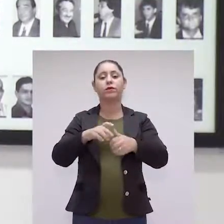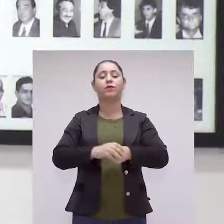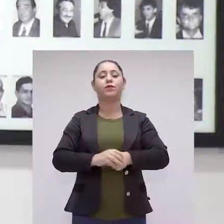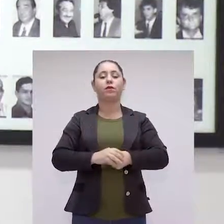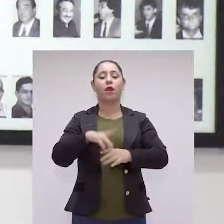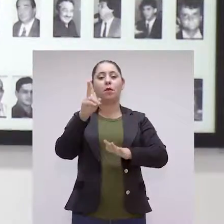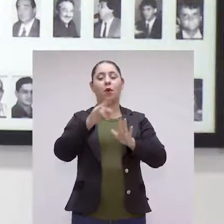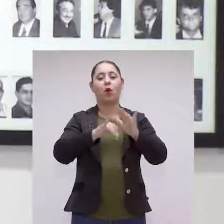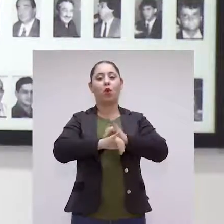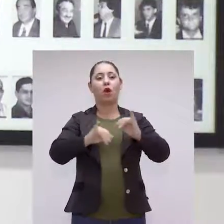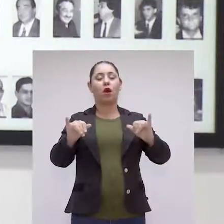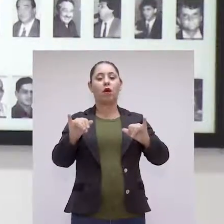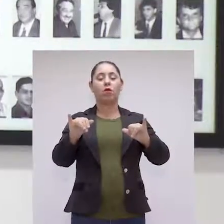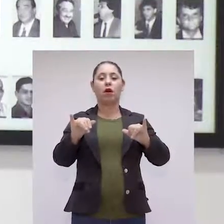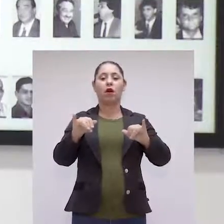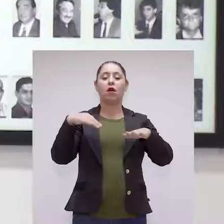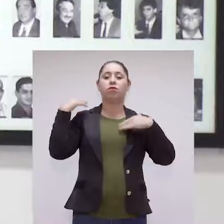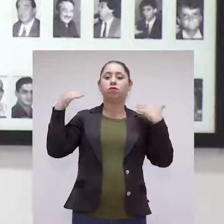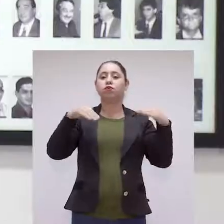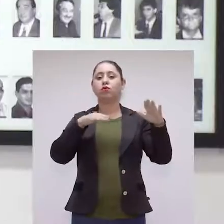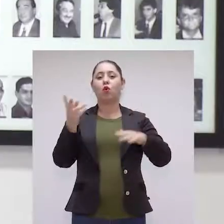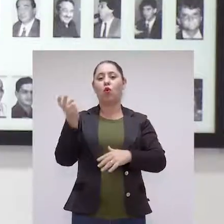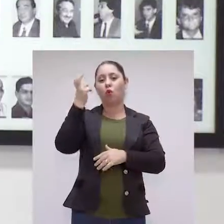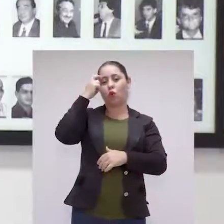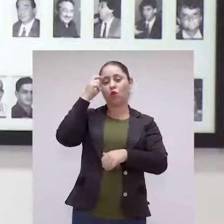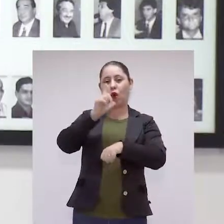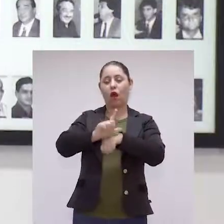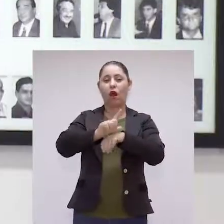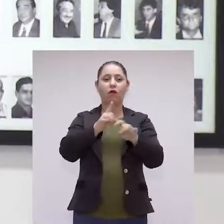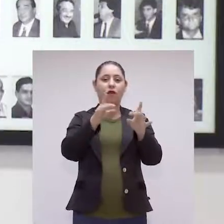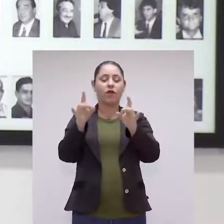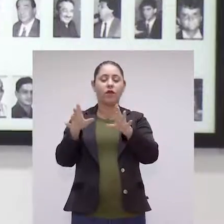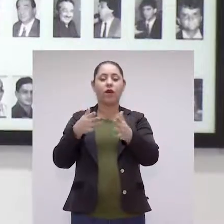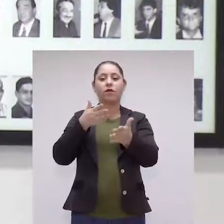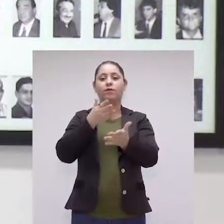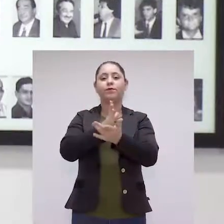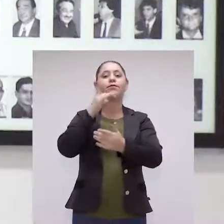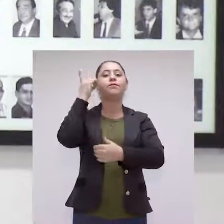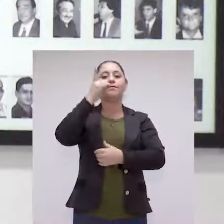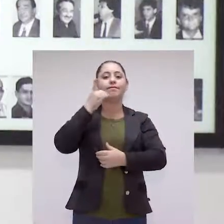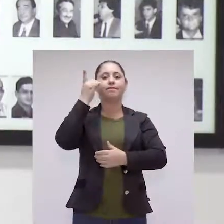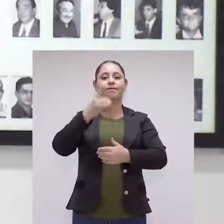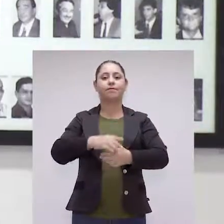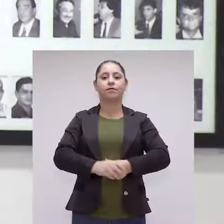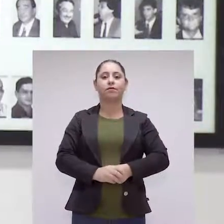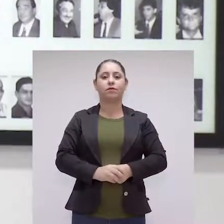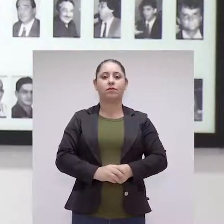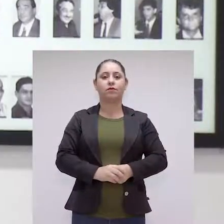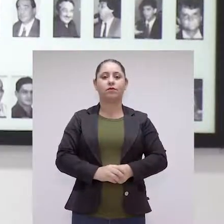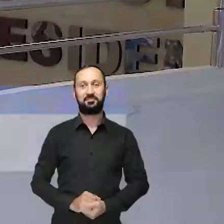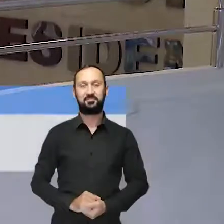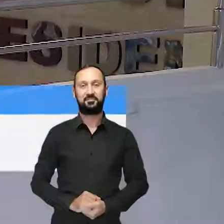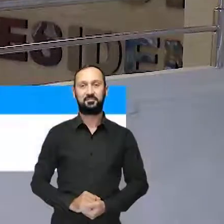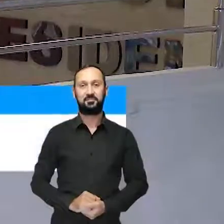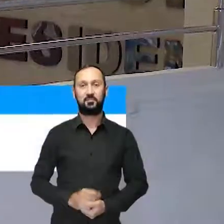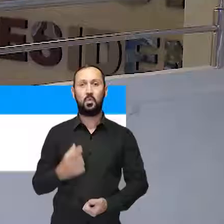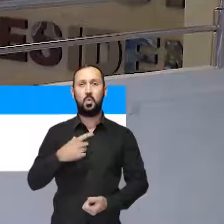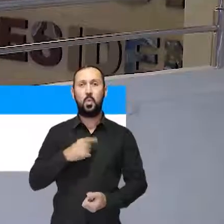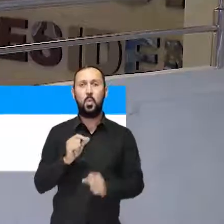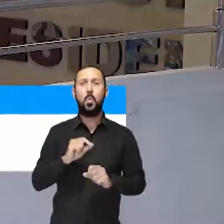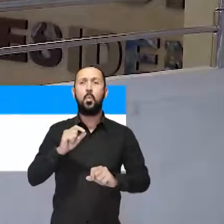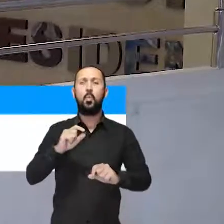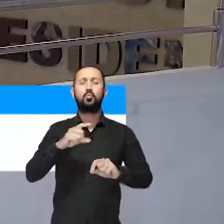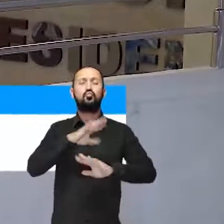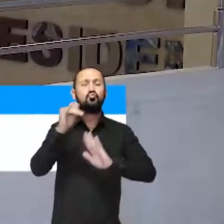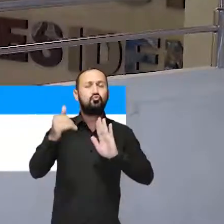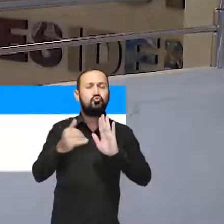retomada econômica. Programas na área do turismo, cultura e comércio foram aprovados pelos parlamentares. O